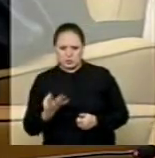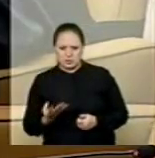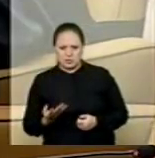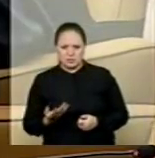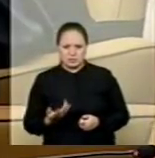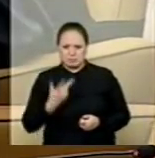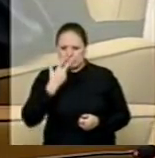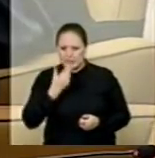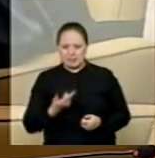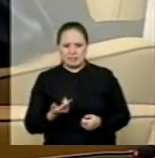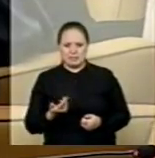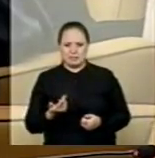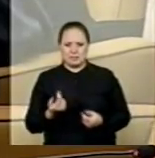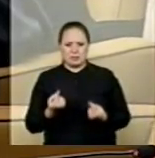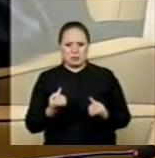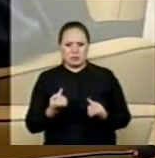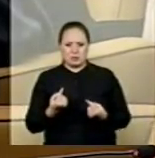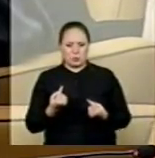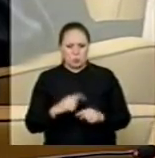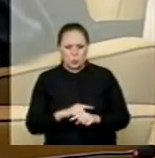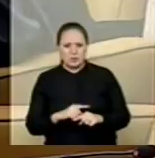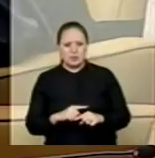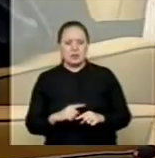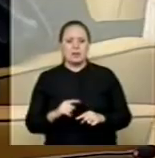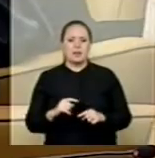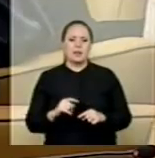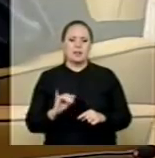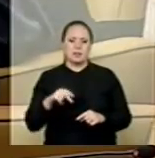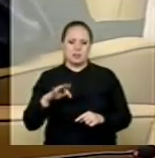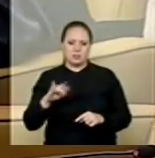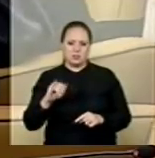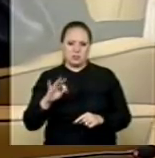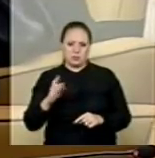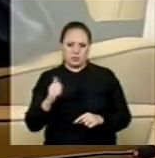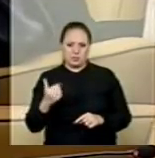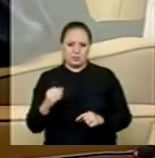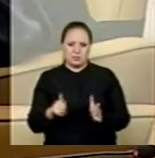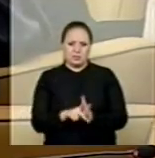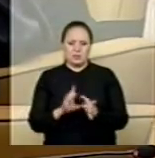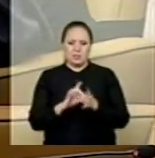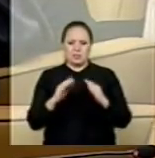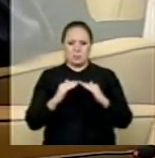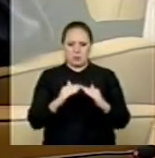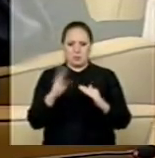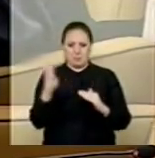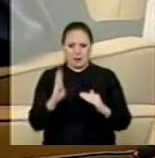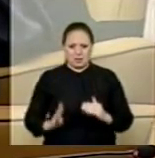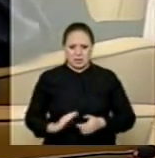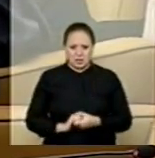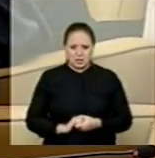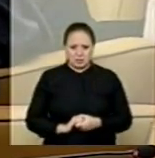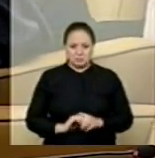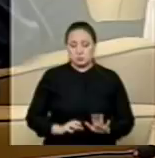no desmoronamento das instituições da democracia brasileira? A resposta